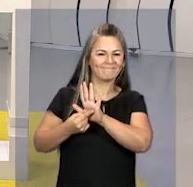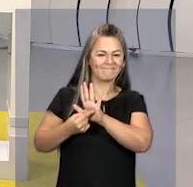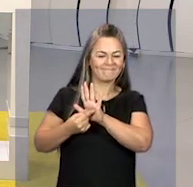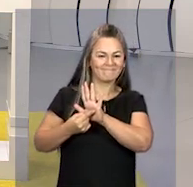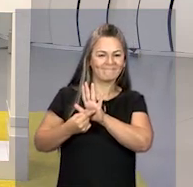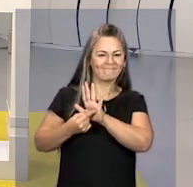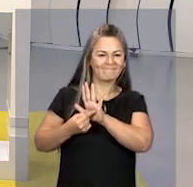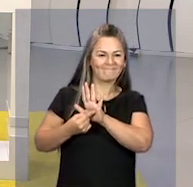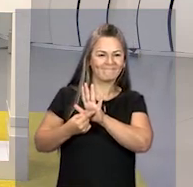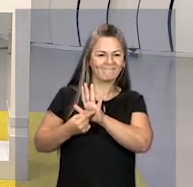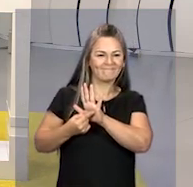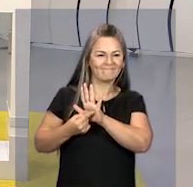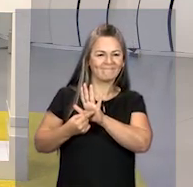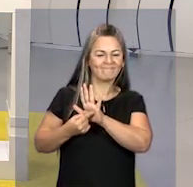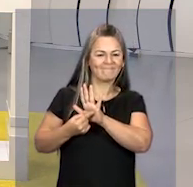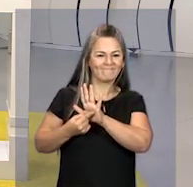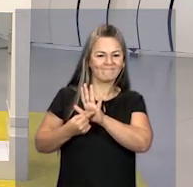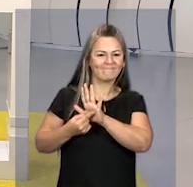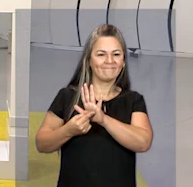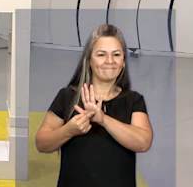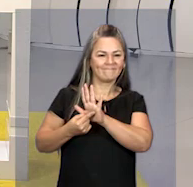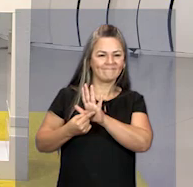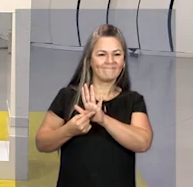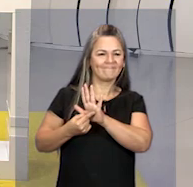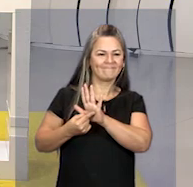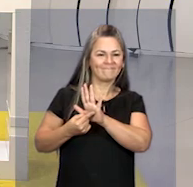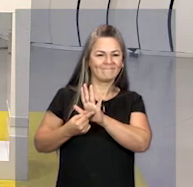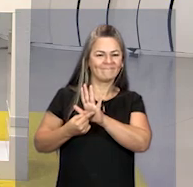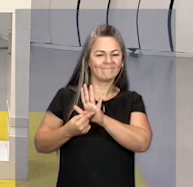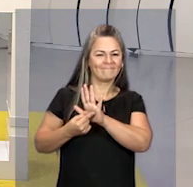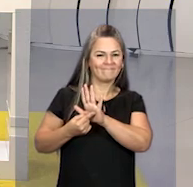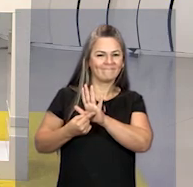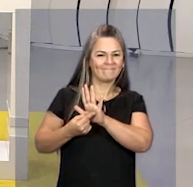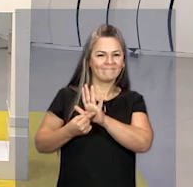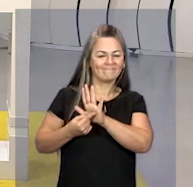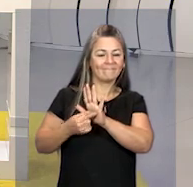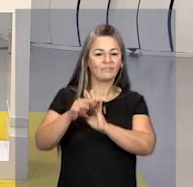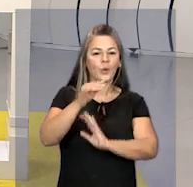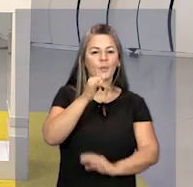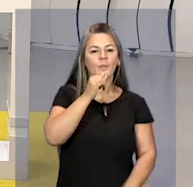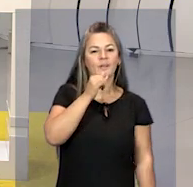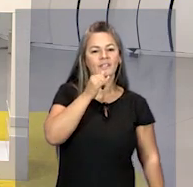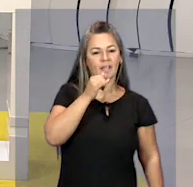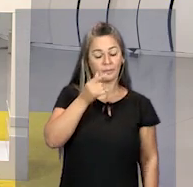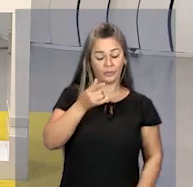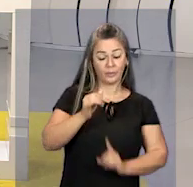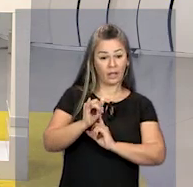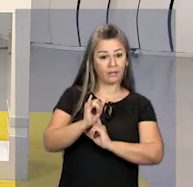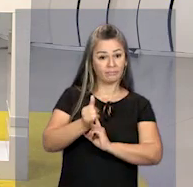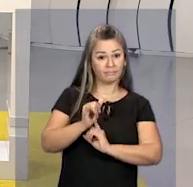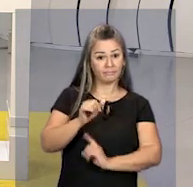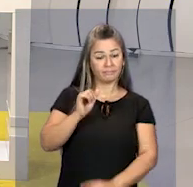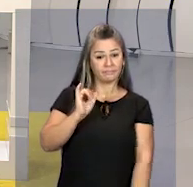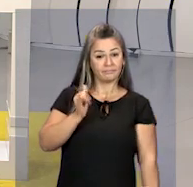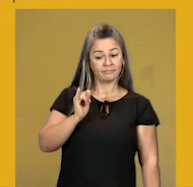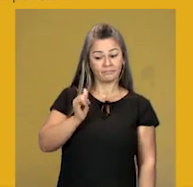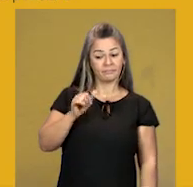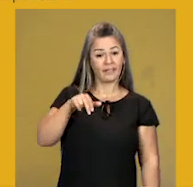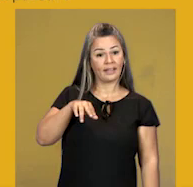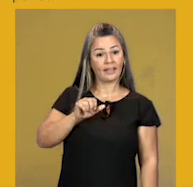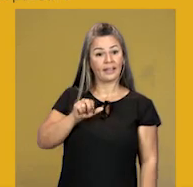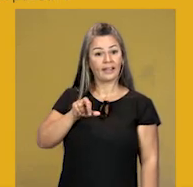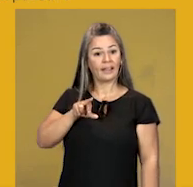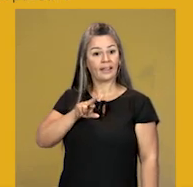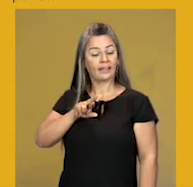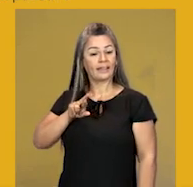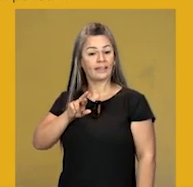de dialogar com o nosso cotidiano. Pensando nisso, as narrativas, olha só, nos anos